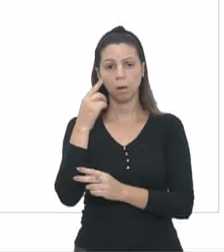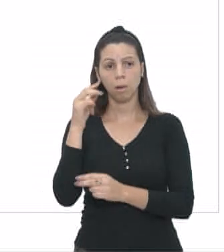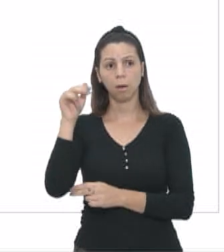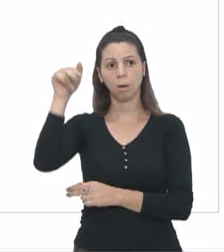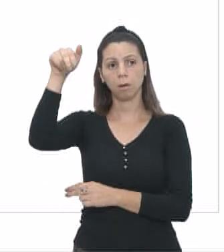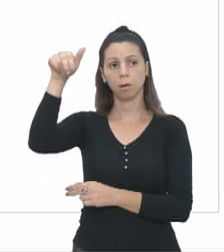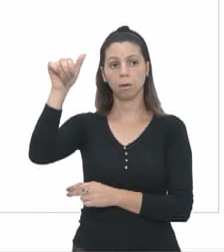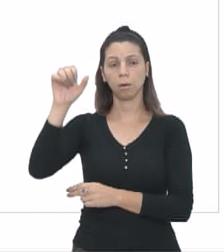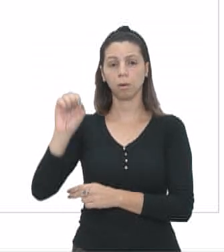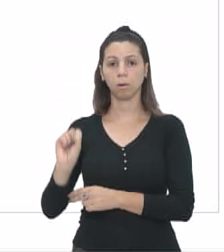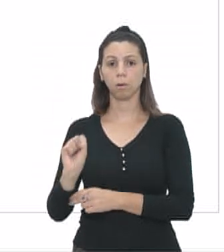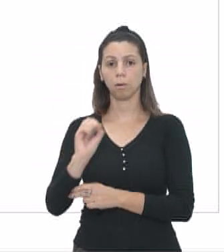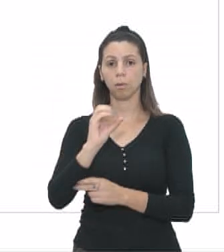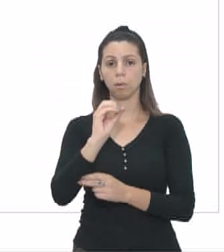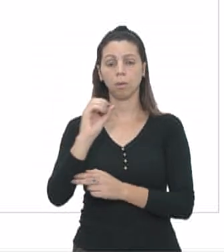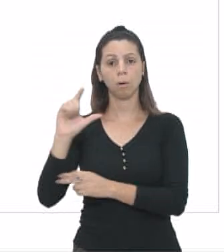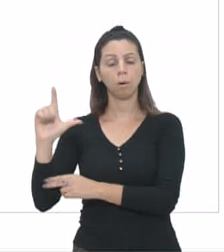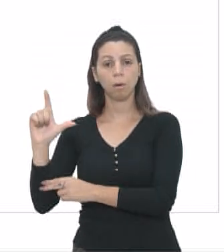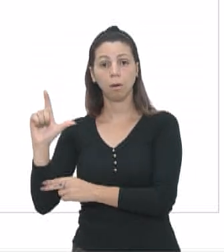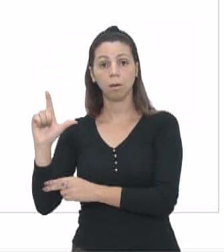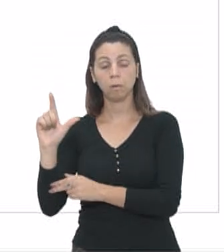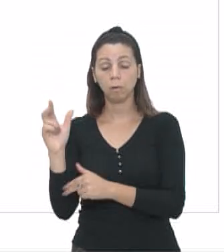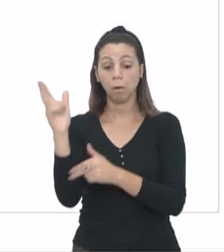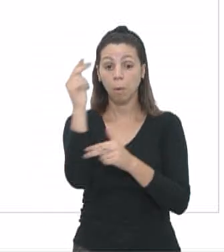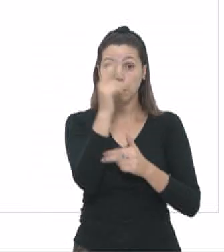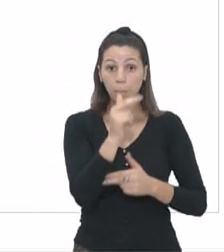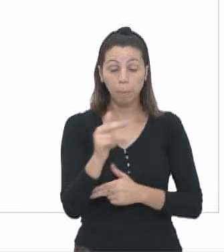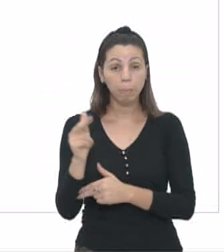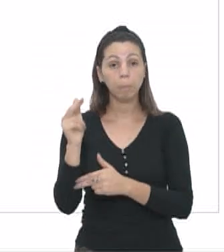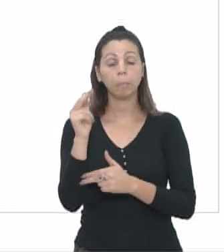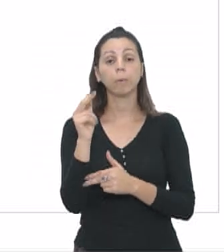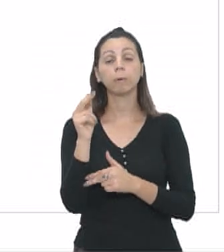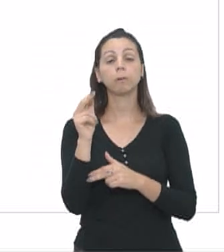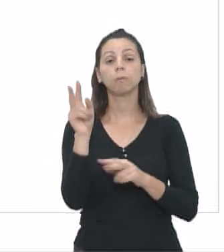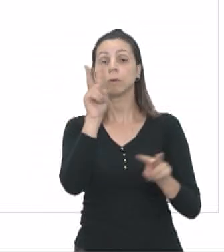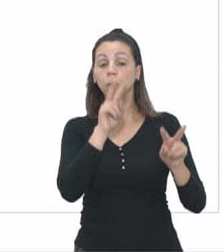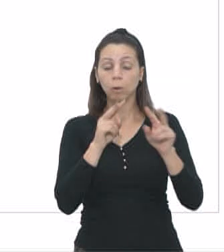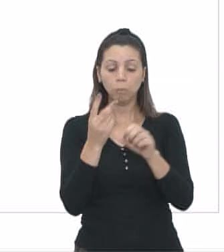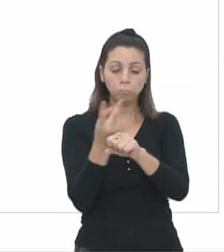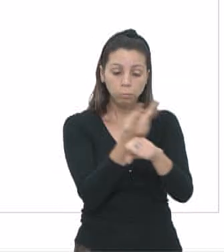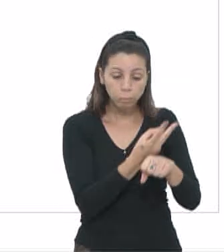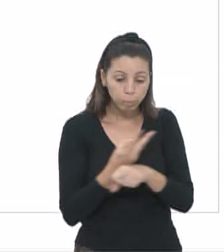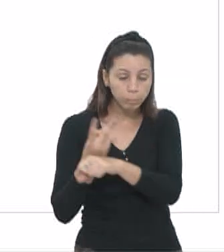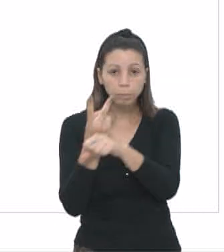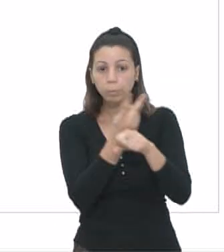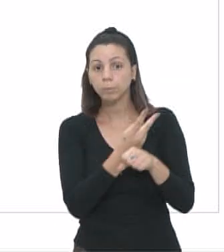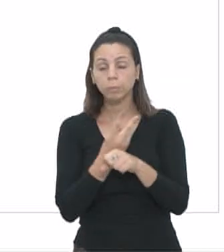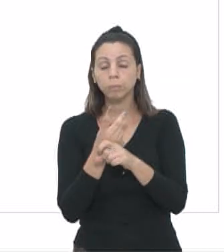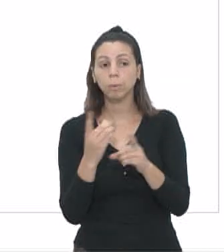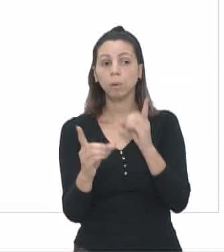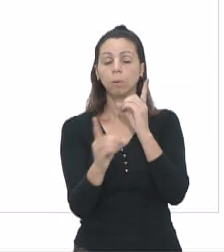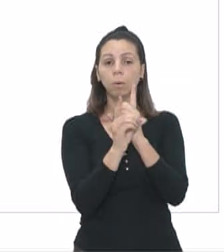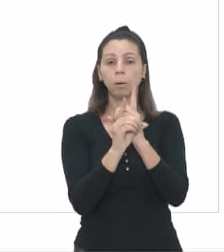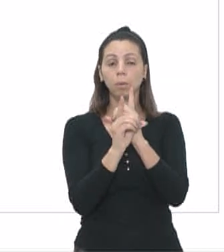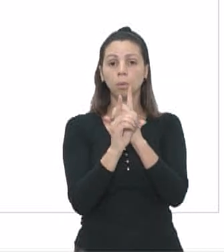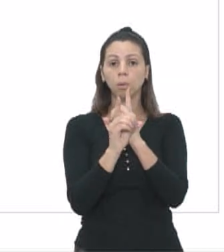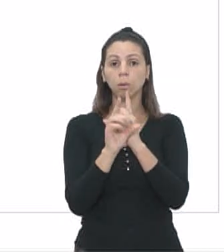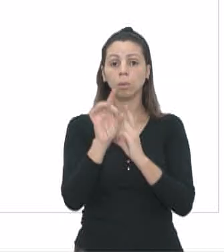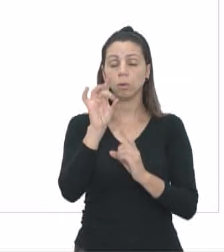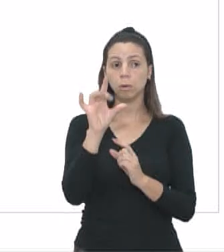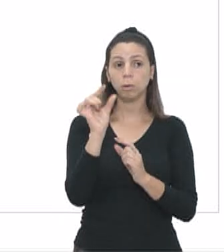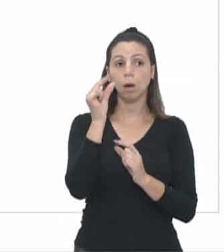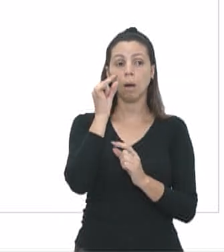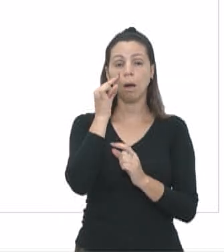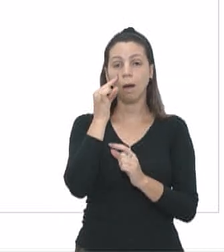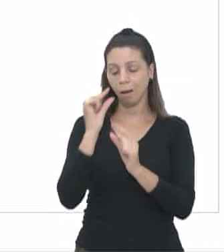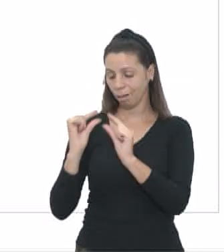atenção no seu mapa, você não vai encontrar esta mesma rosa dos ventos lá no seu mapa. Você encontra o quê? Apenas uma pequena parte destacada,